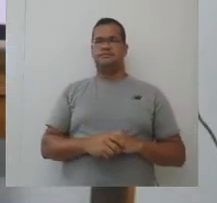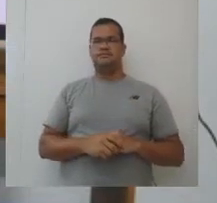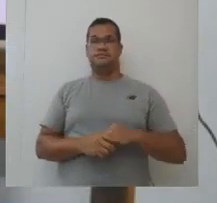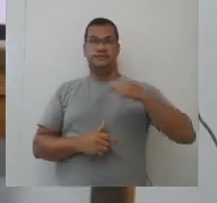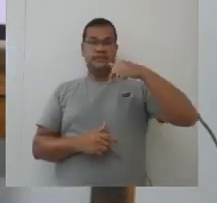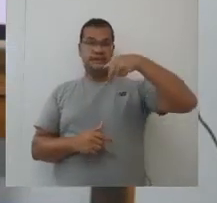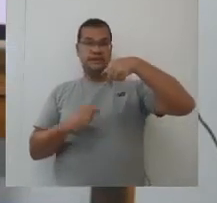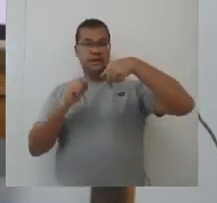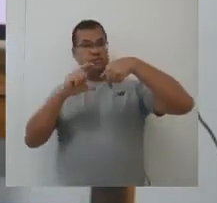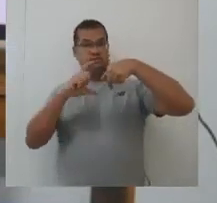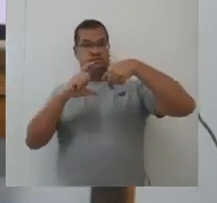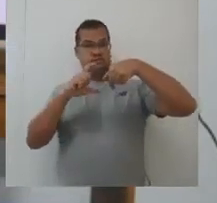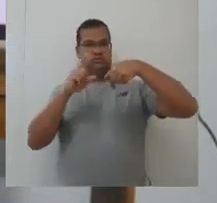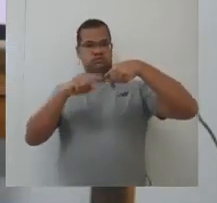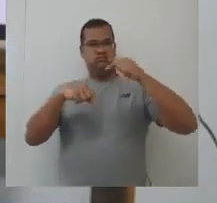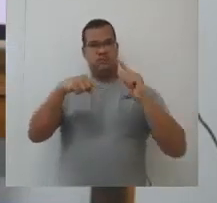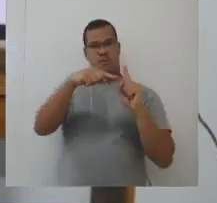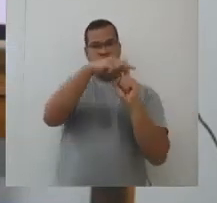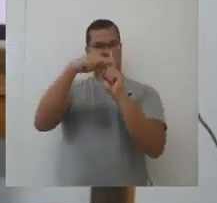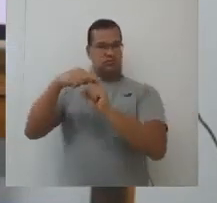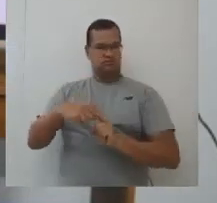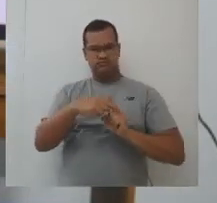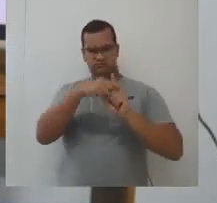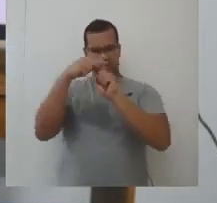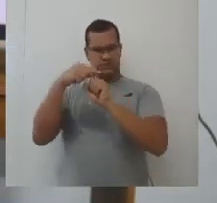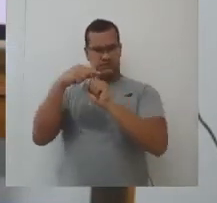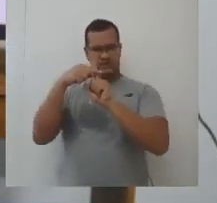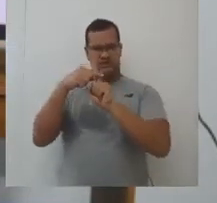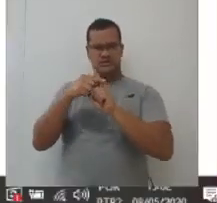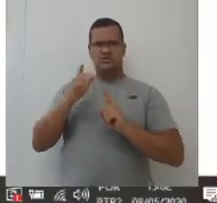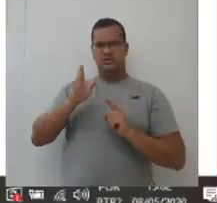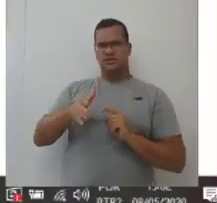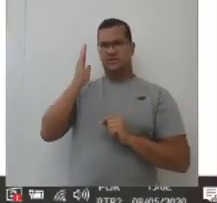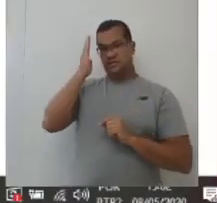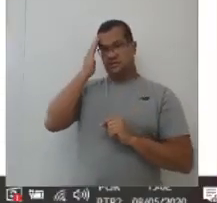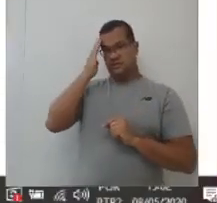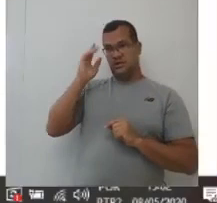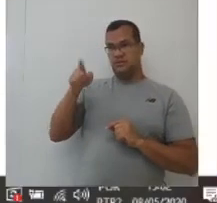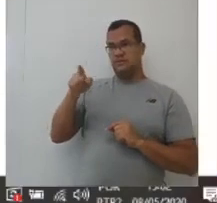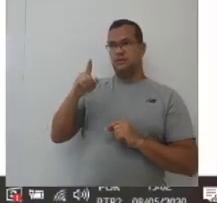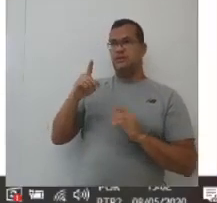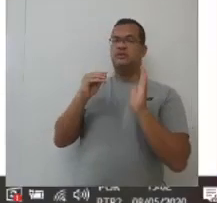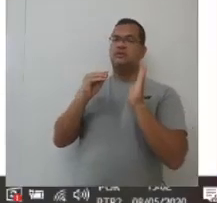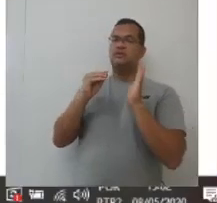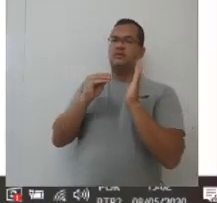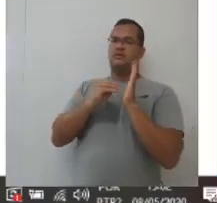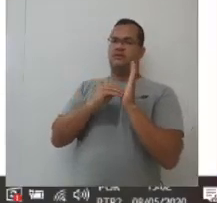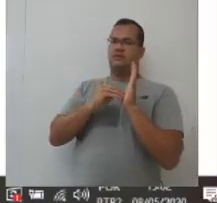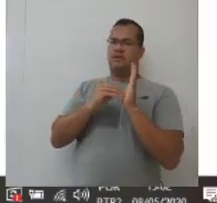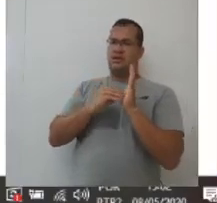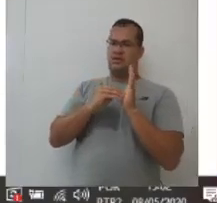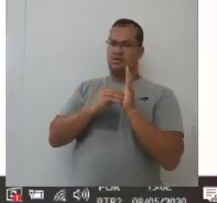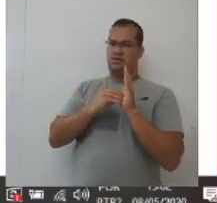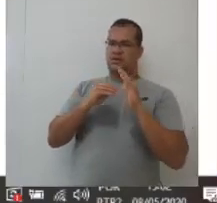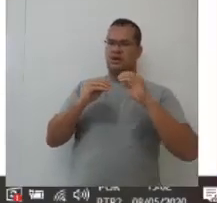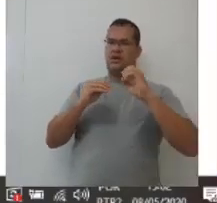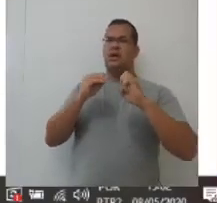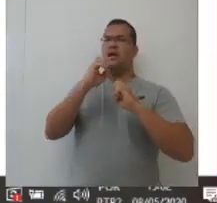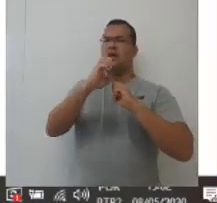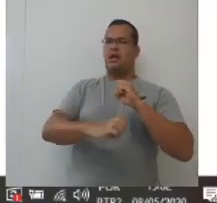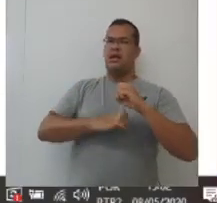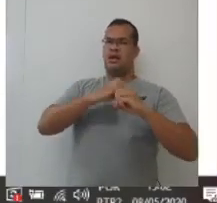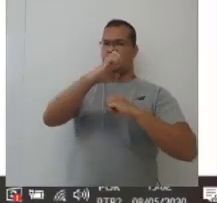Qzão eletrizado positivamente, que você já sabe que tem falta de elétrons.